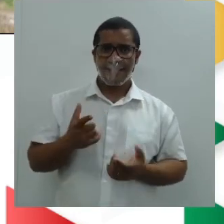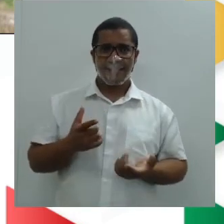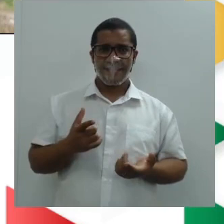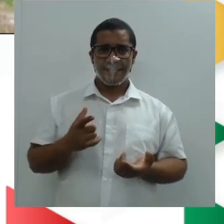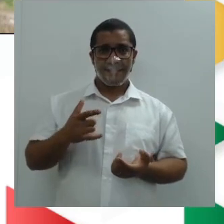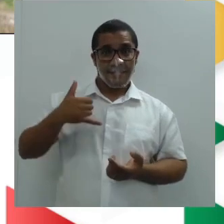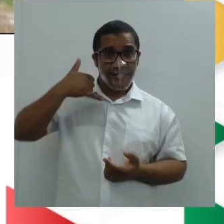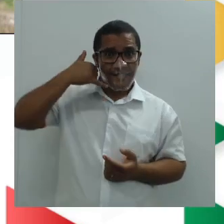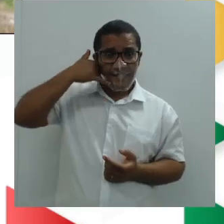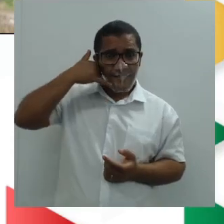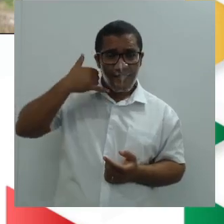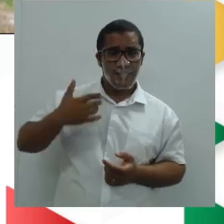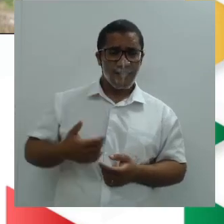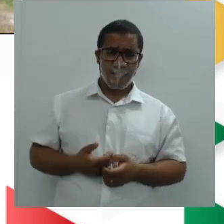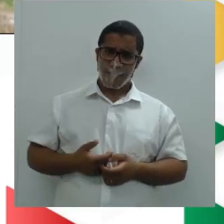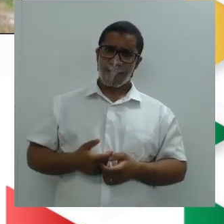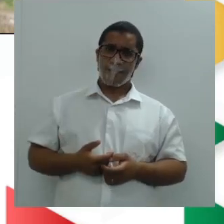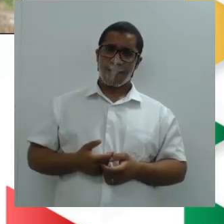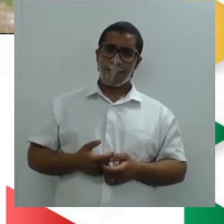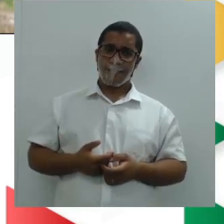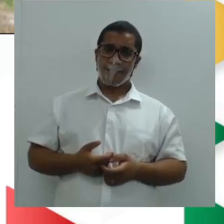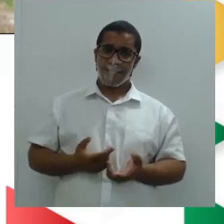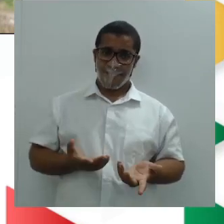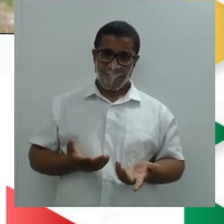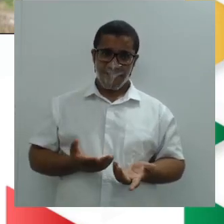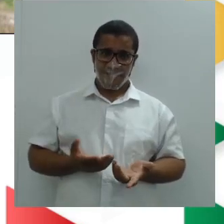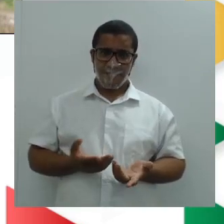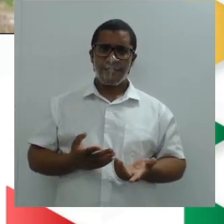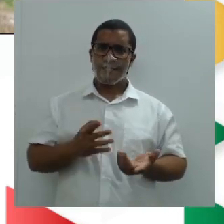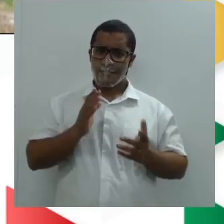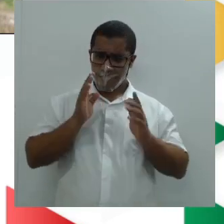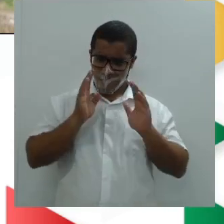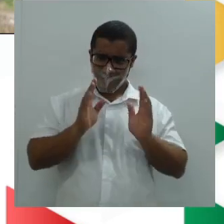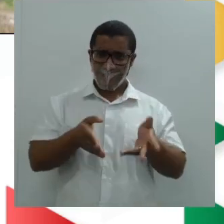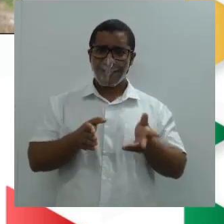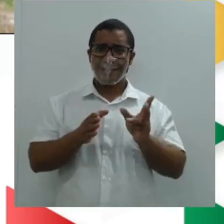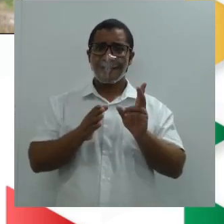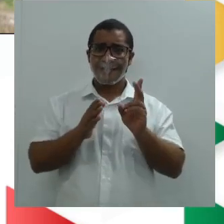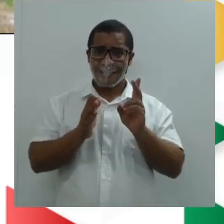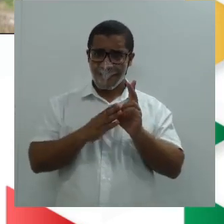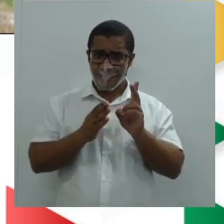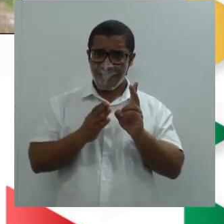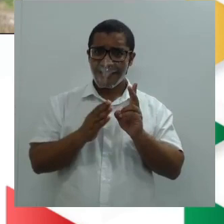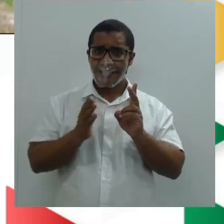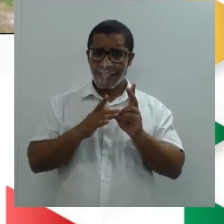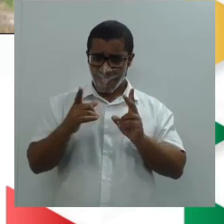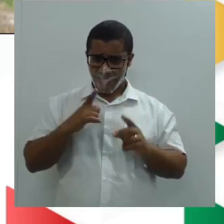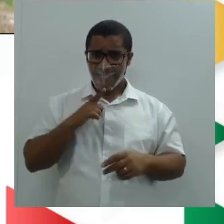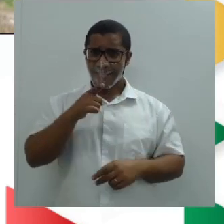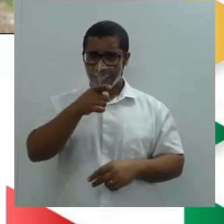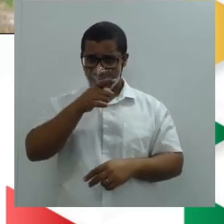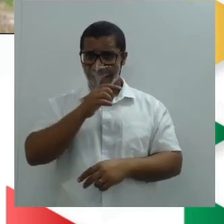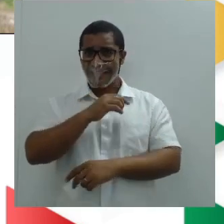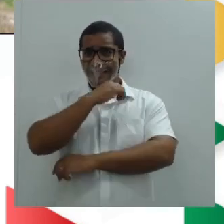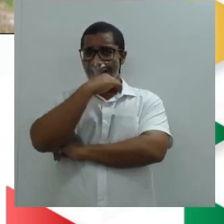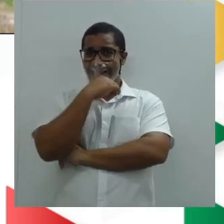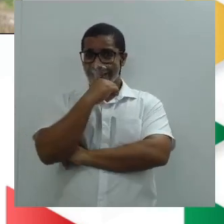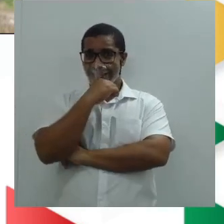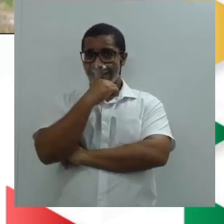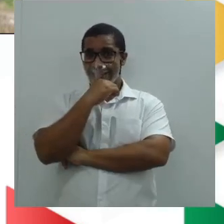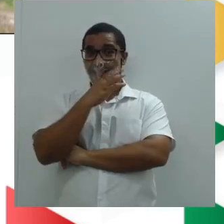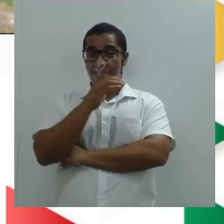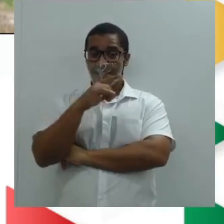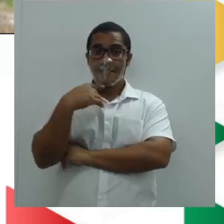Telefones celulares. Então isso já é algo presente também no campo indígena, né? Se a